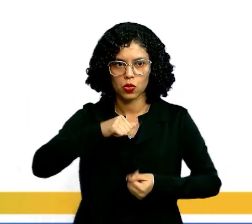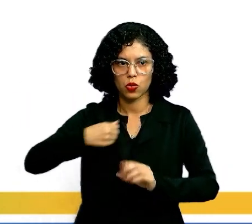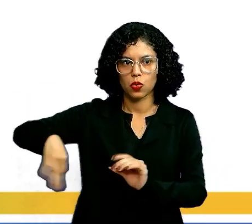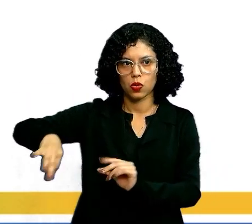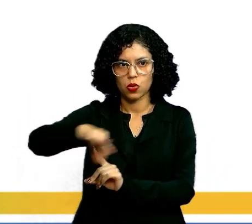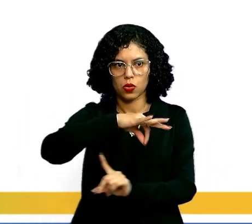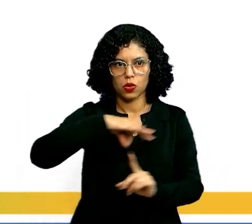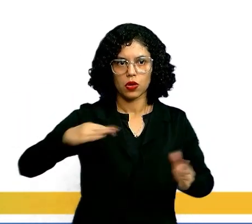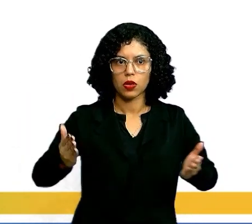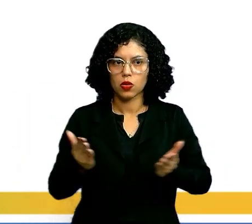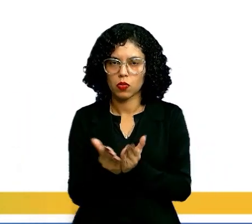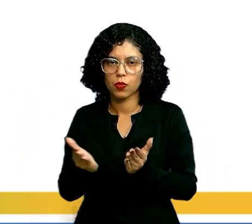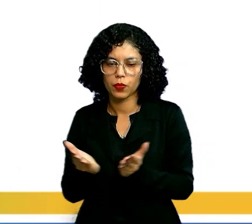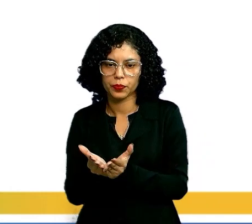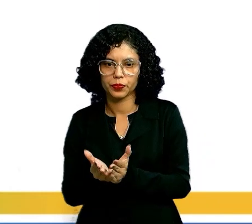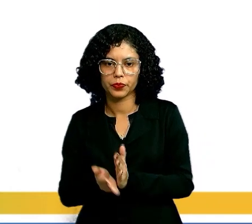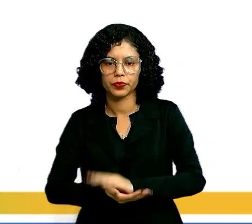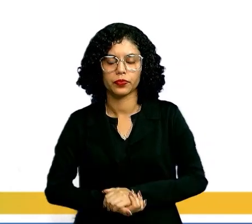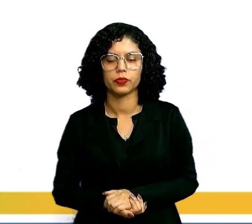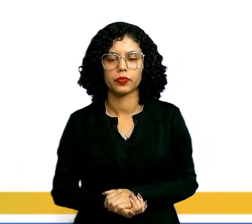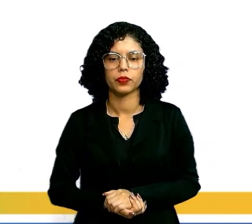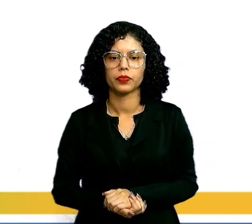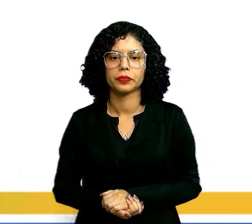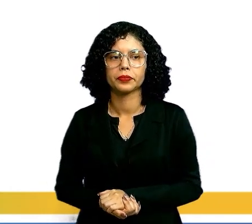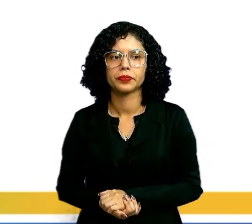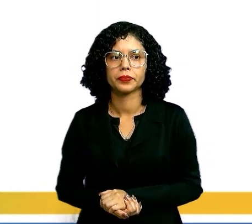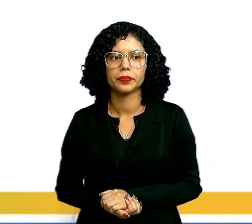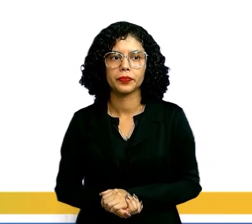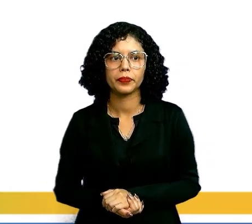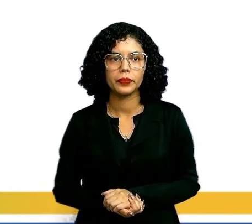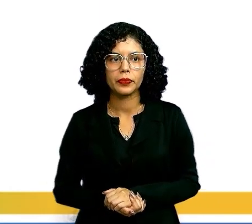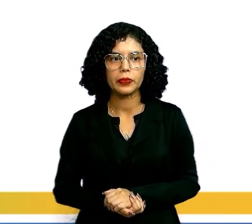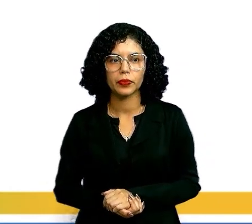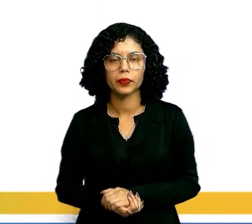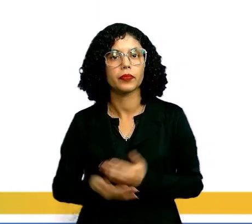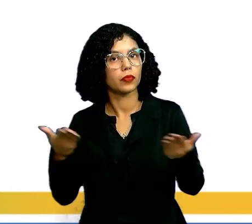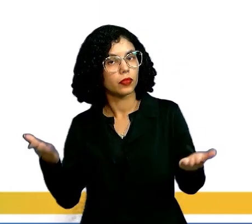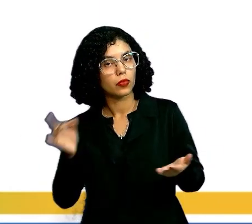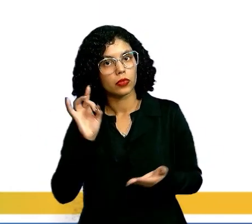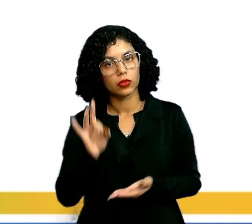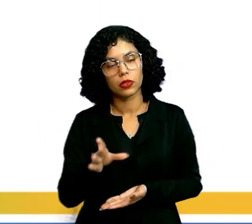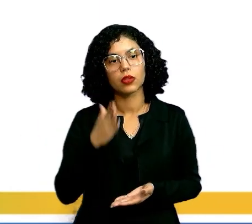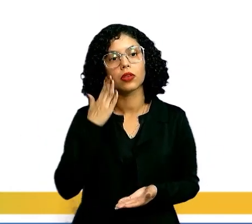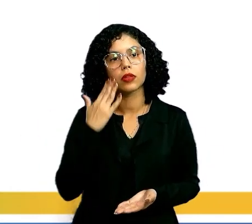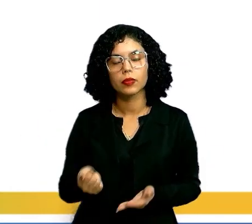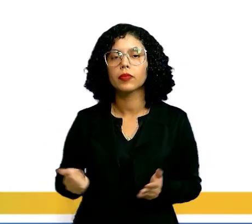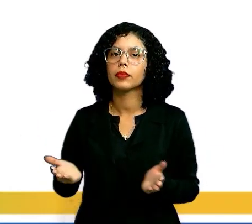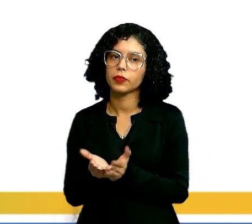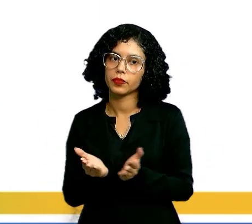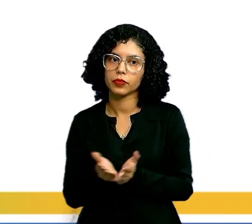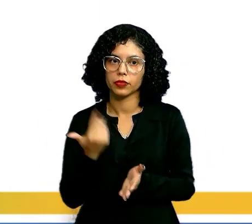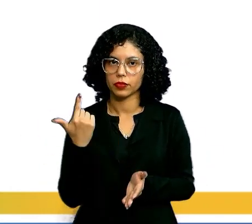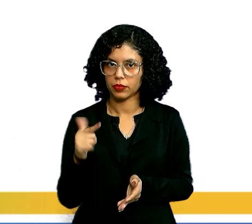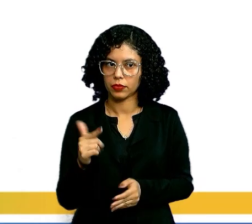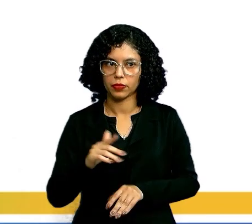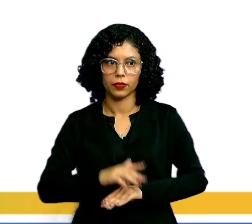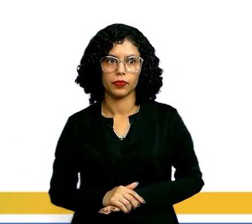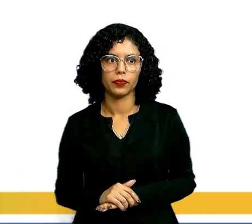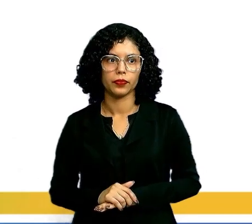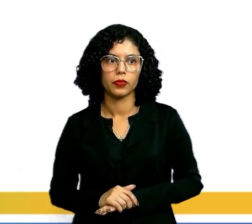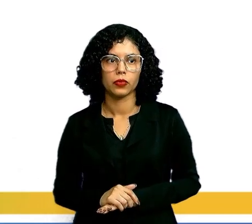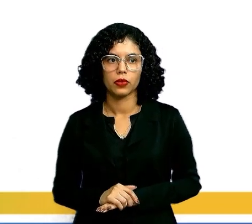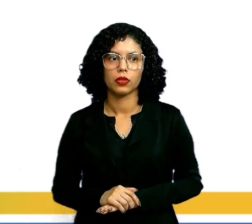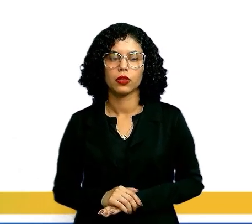acesso ao mundo espiritual da a crença Cristã então nós sabemos que o cristianismo ainda não existia nessa